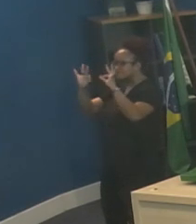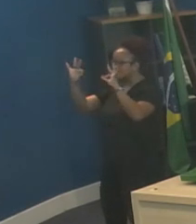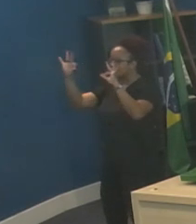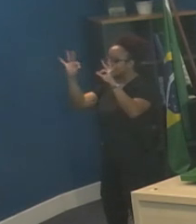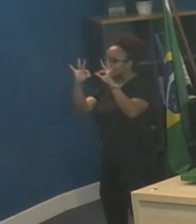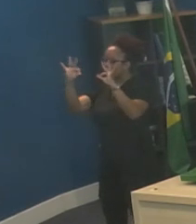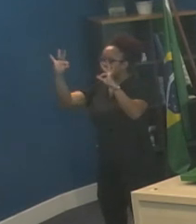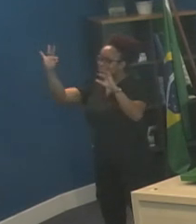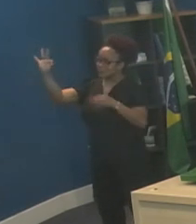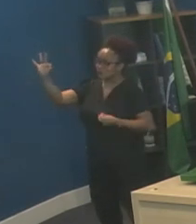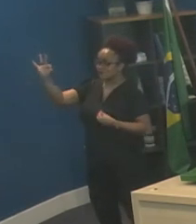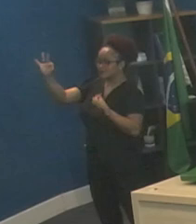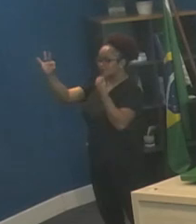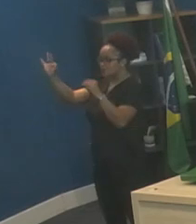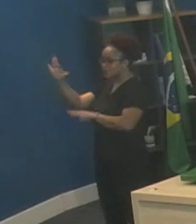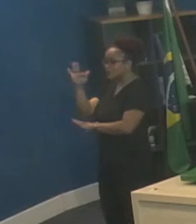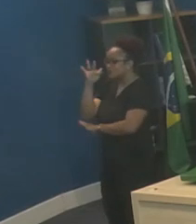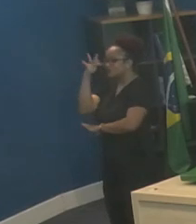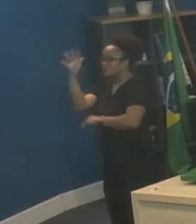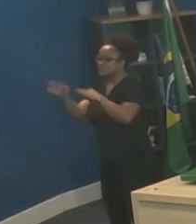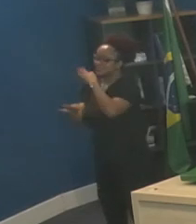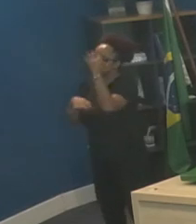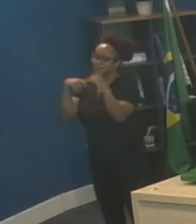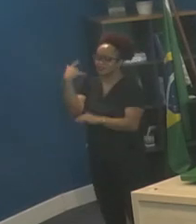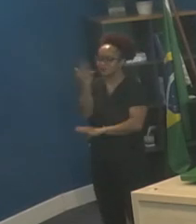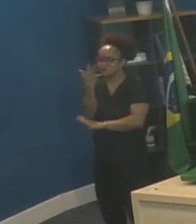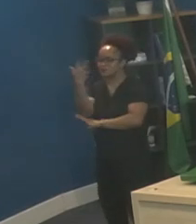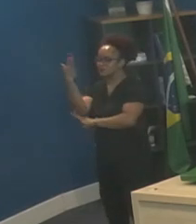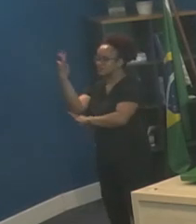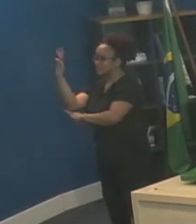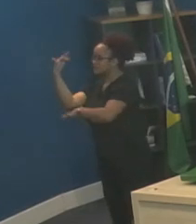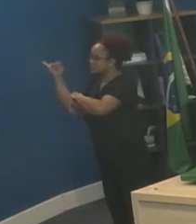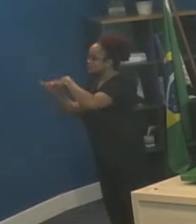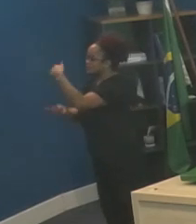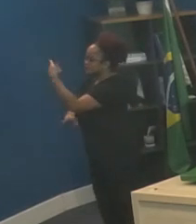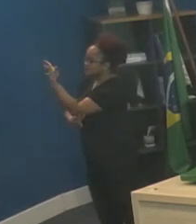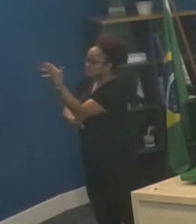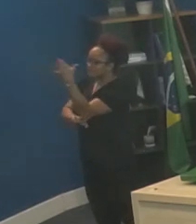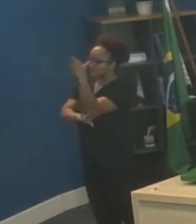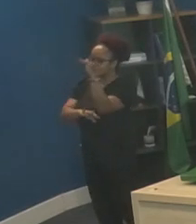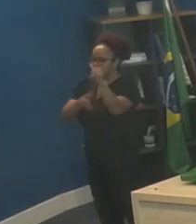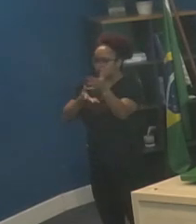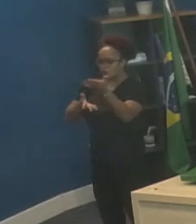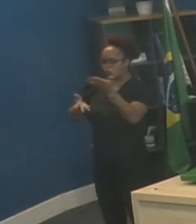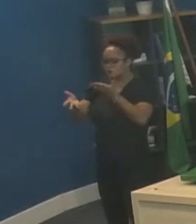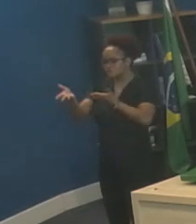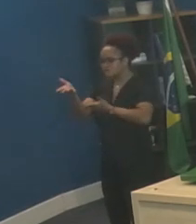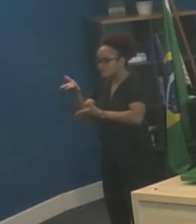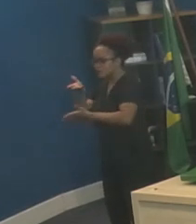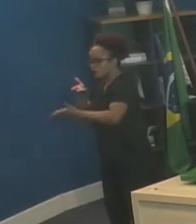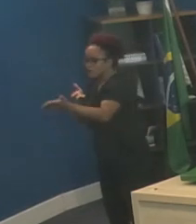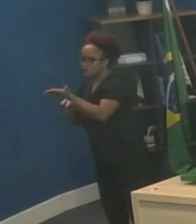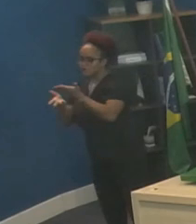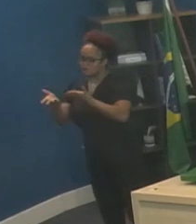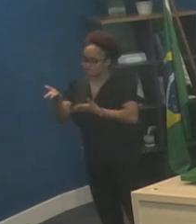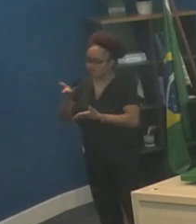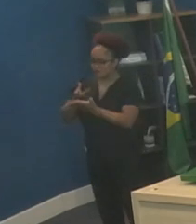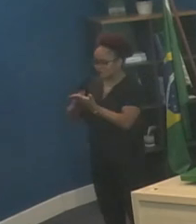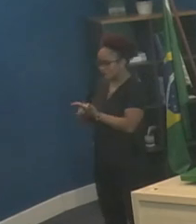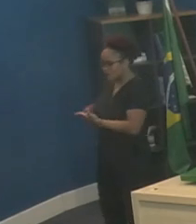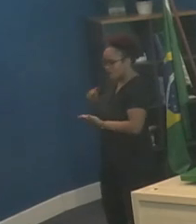garrida. Teus risonhos lindos campos têm mais flores,